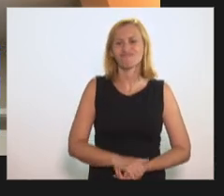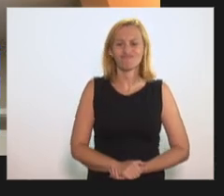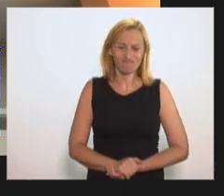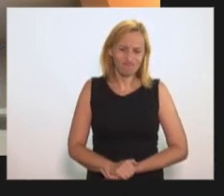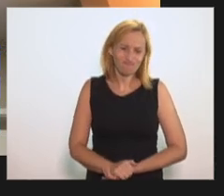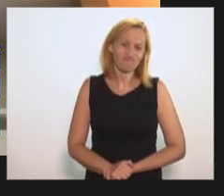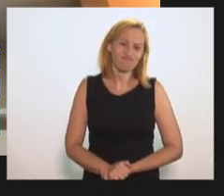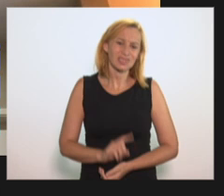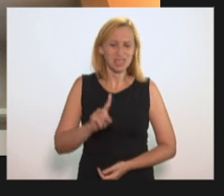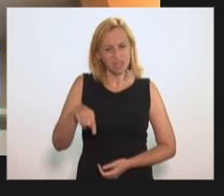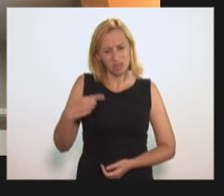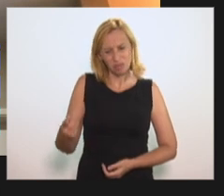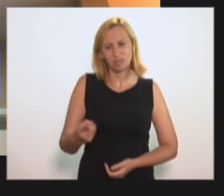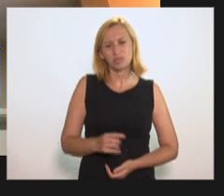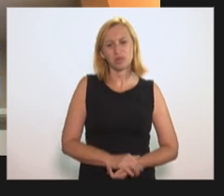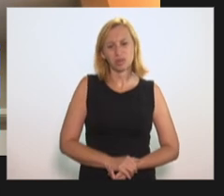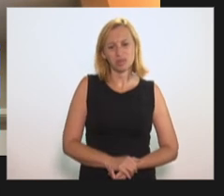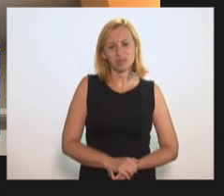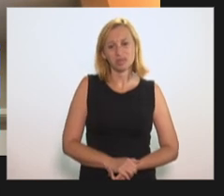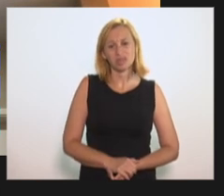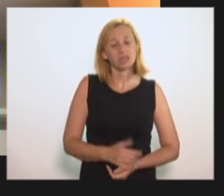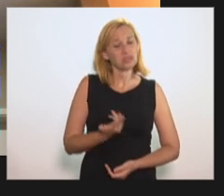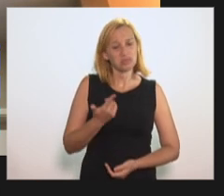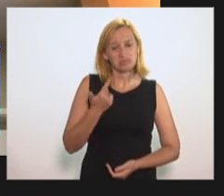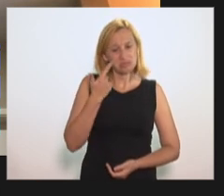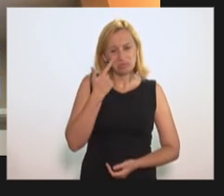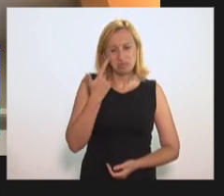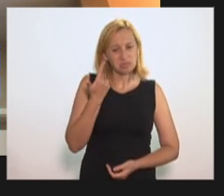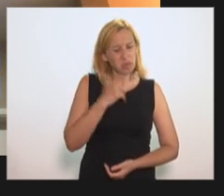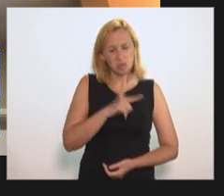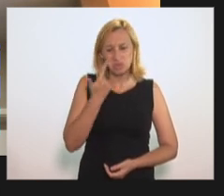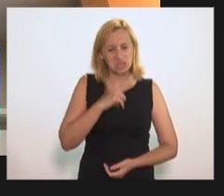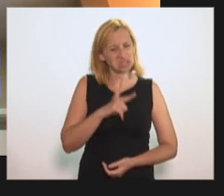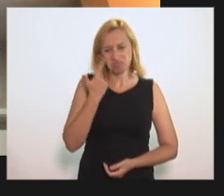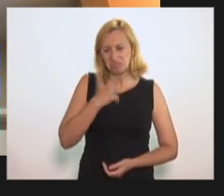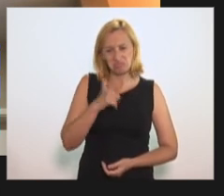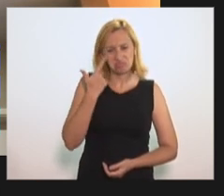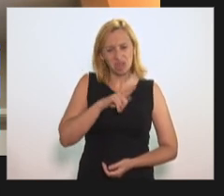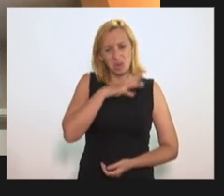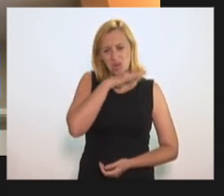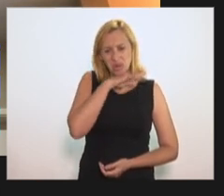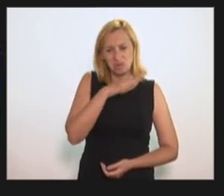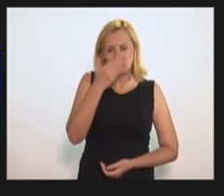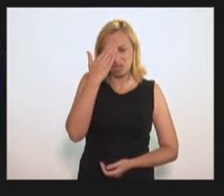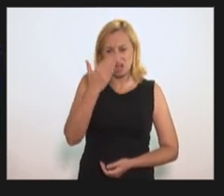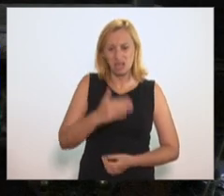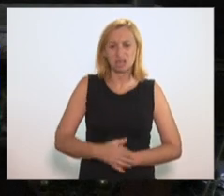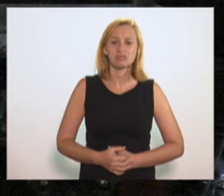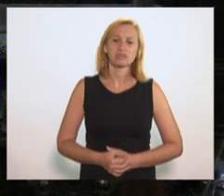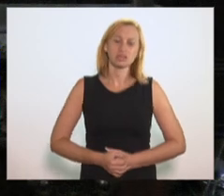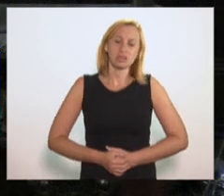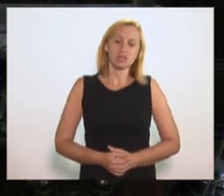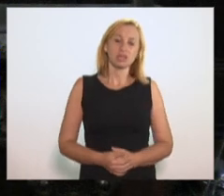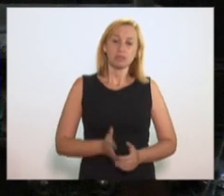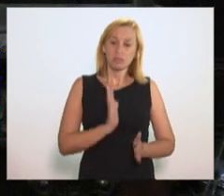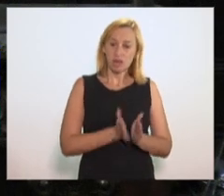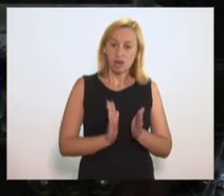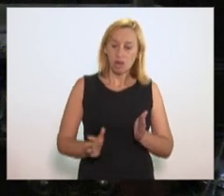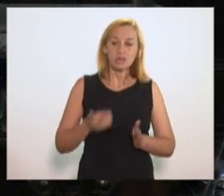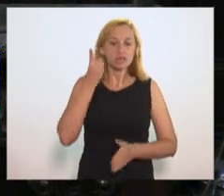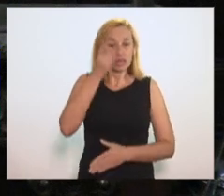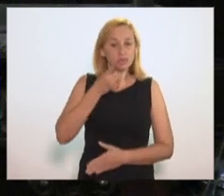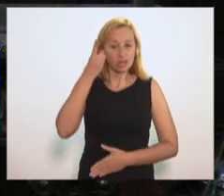fica para a próxima presidente estou tentando aqui mas está muito ruim obrigado pois não pela ordem